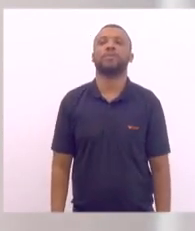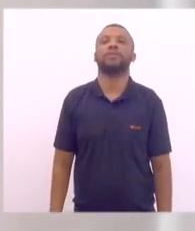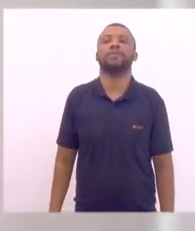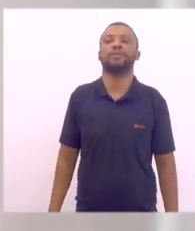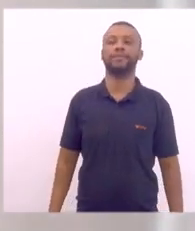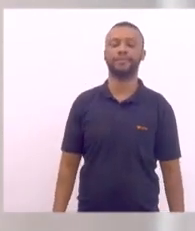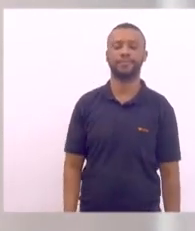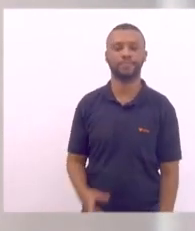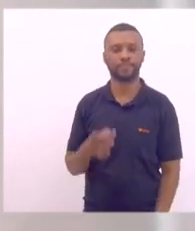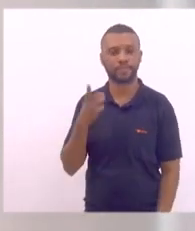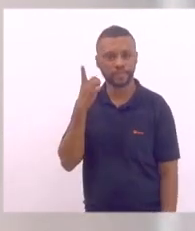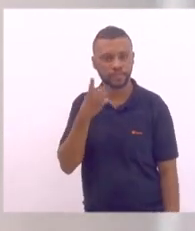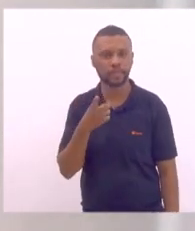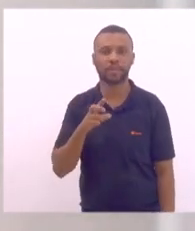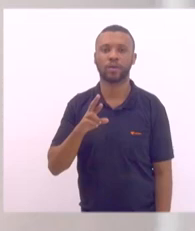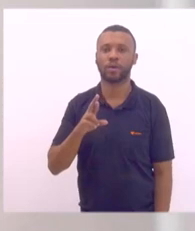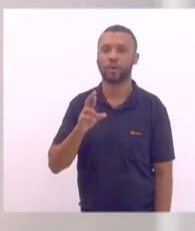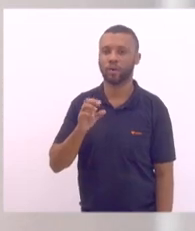Deputado Rodrigo,